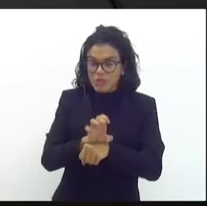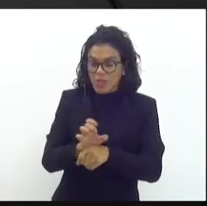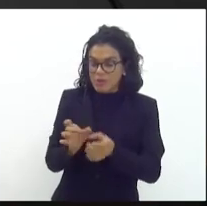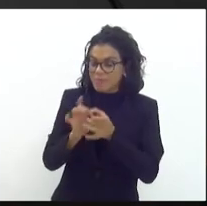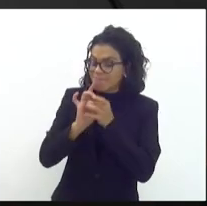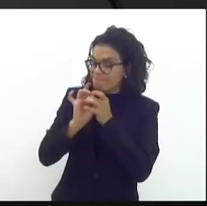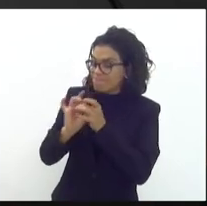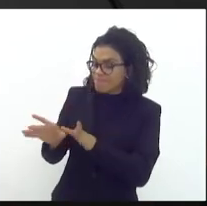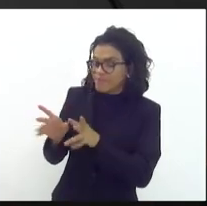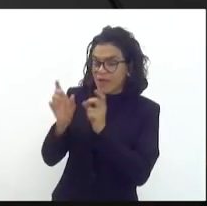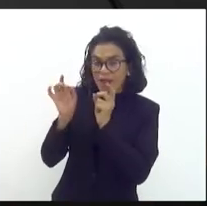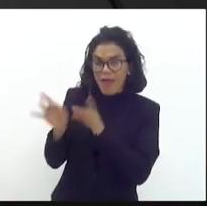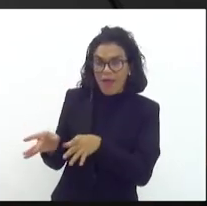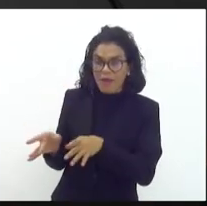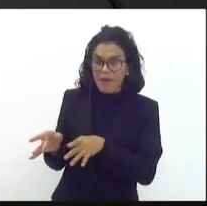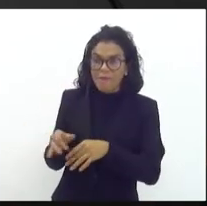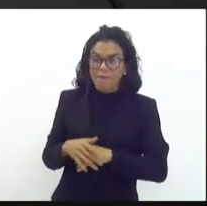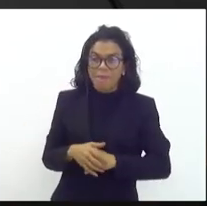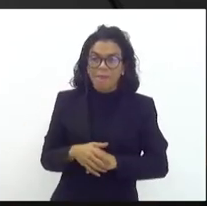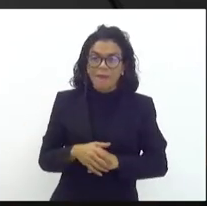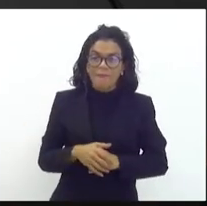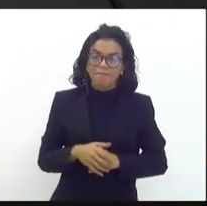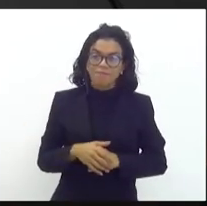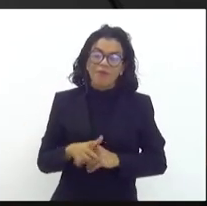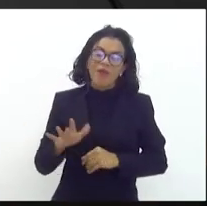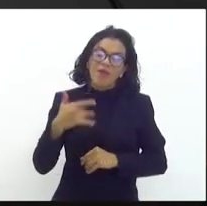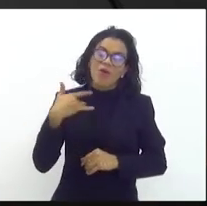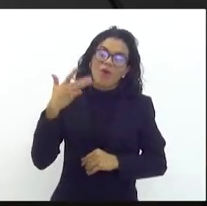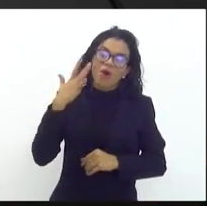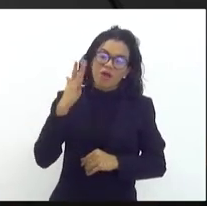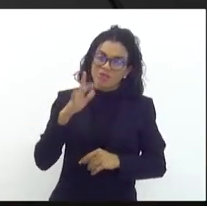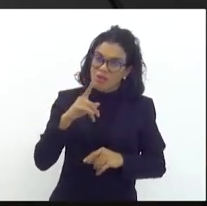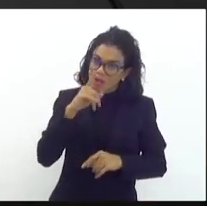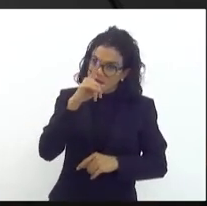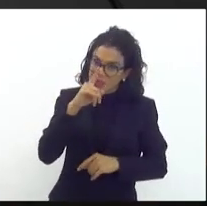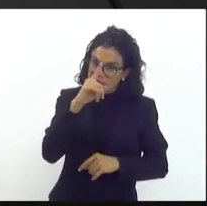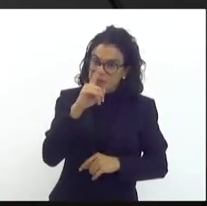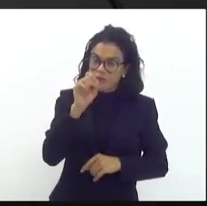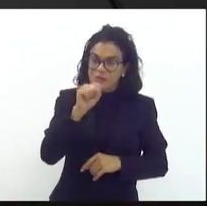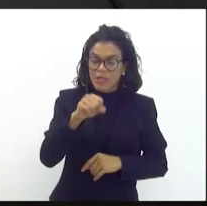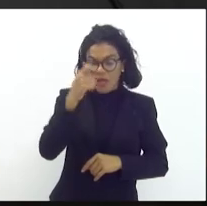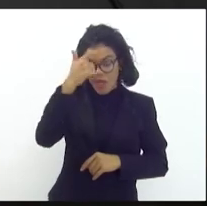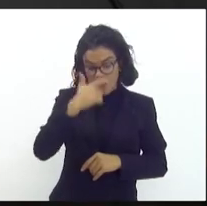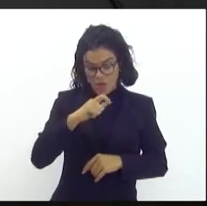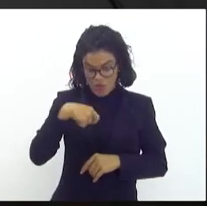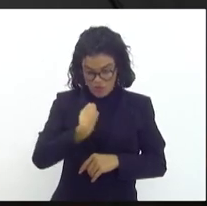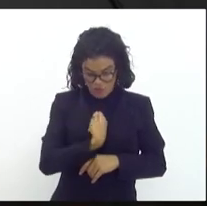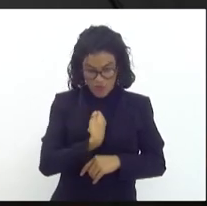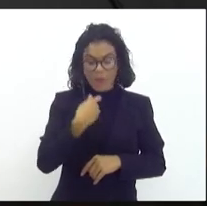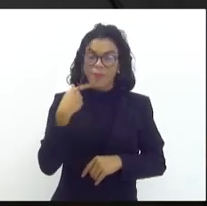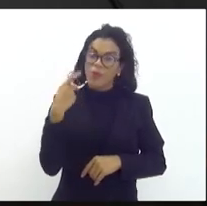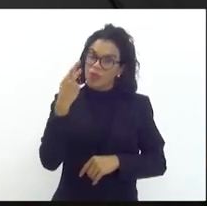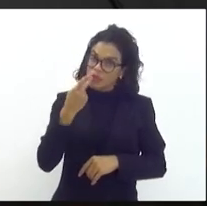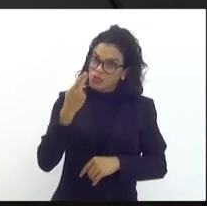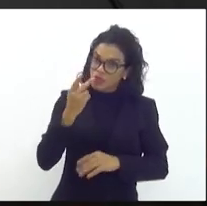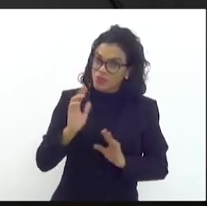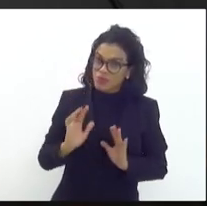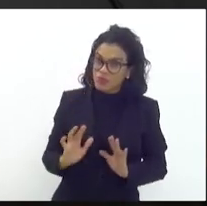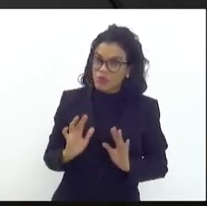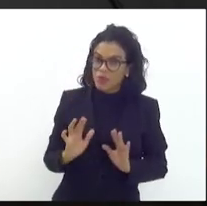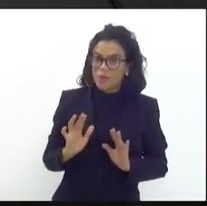notamos apenas gente no pontapé inicial E aí que eu acho que é o maior risco aí eu tô falando como político é aquilo que o Felipe falou que